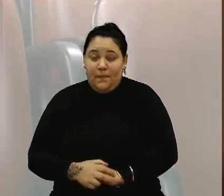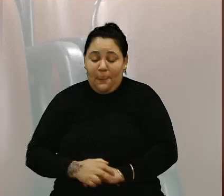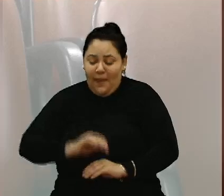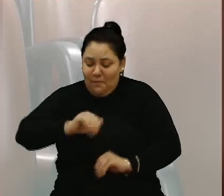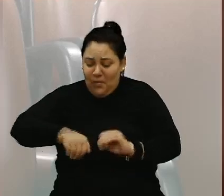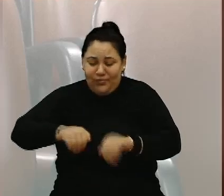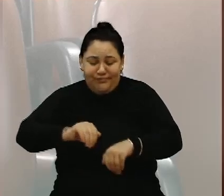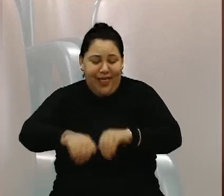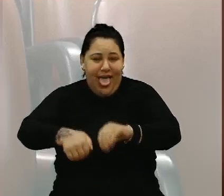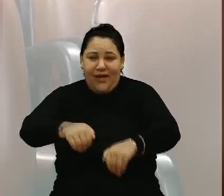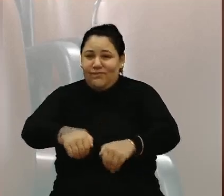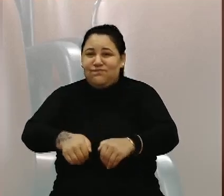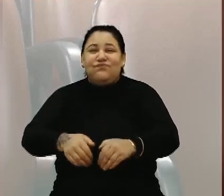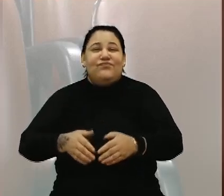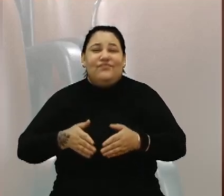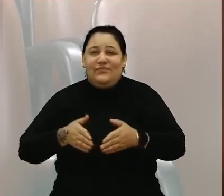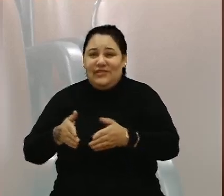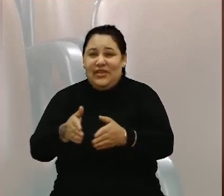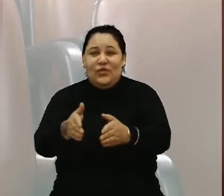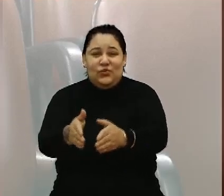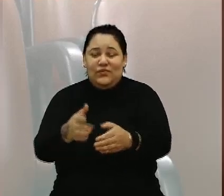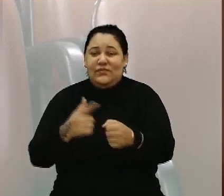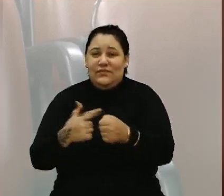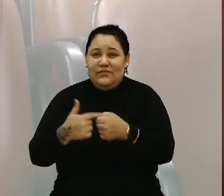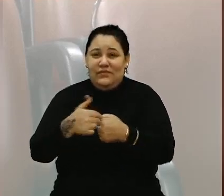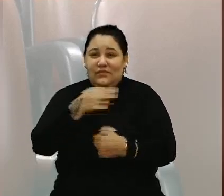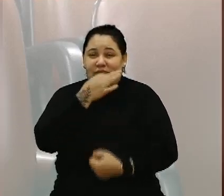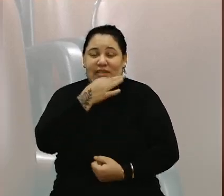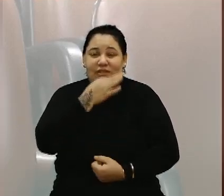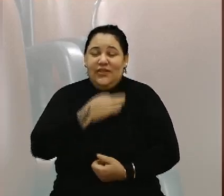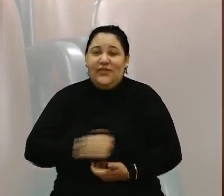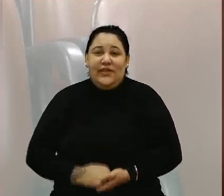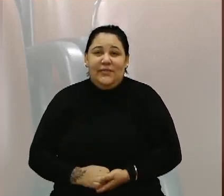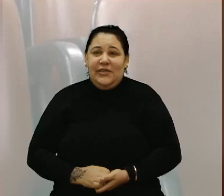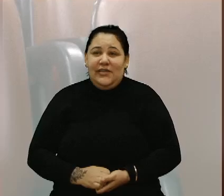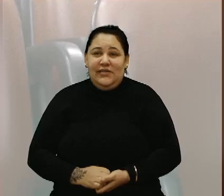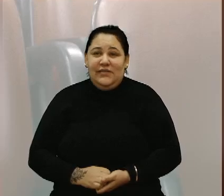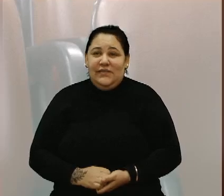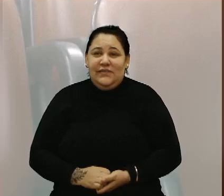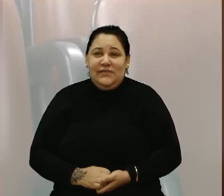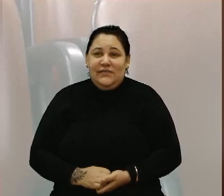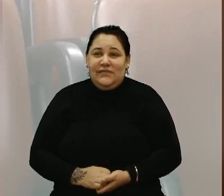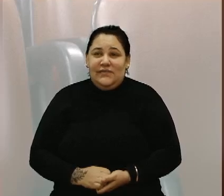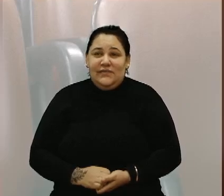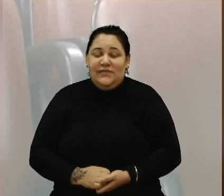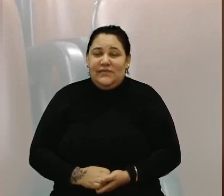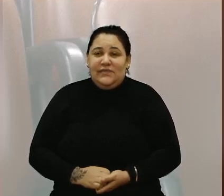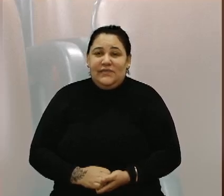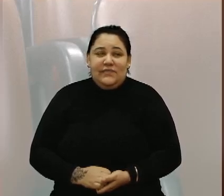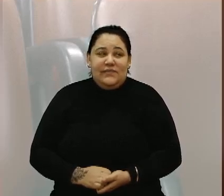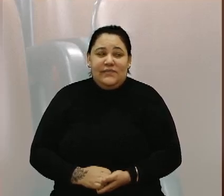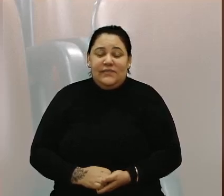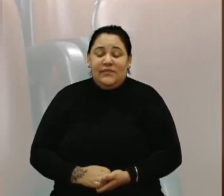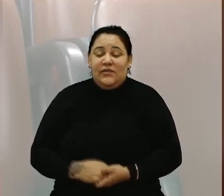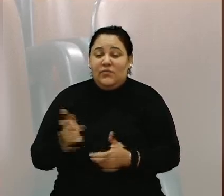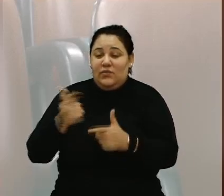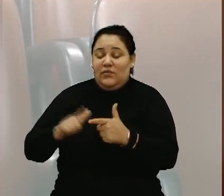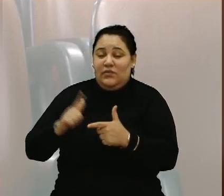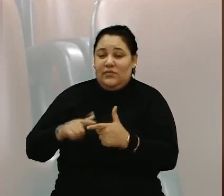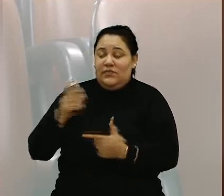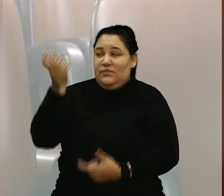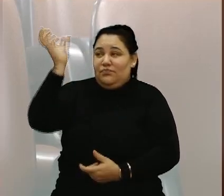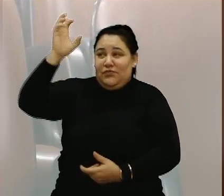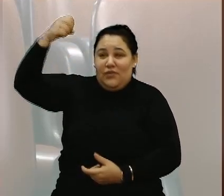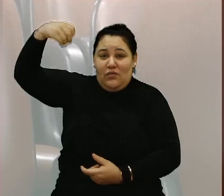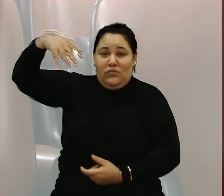muitos buracos na cidade de Caxias do Sul, danificou ruas e também teve prejuízo na iluminação. O